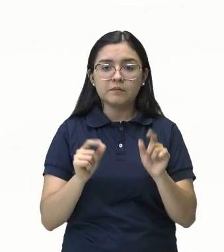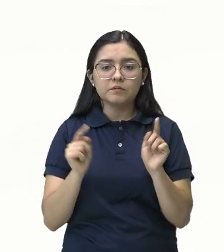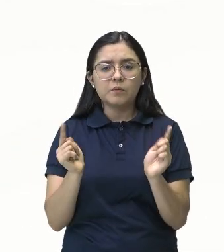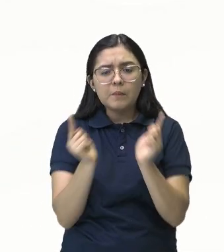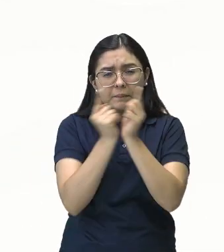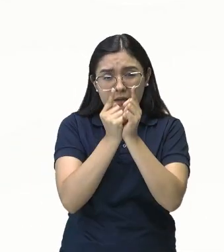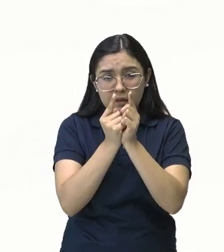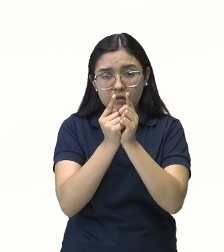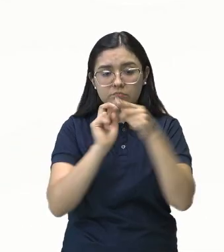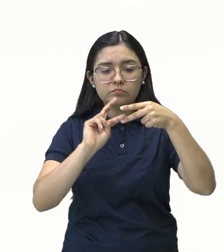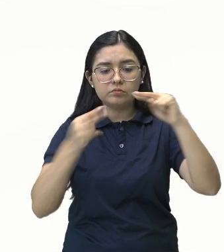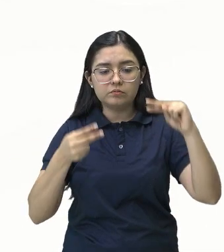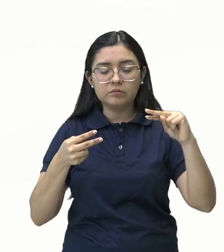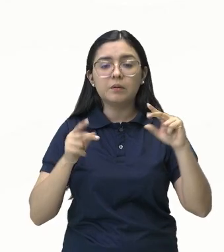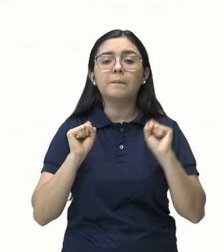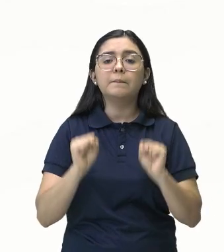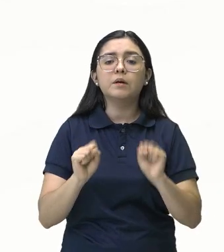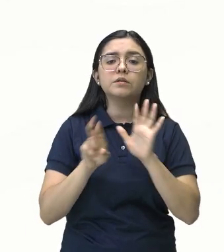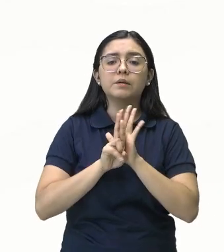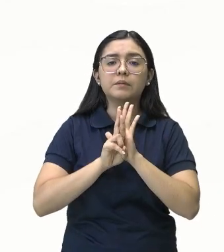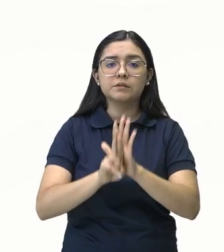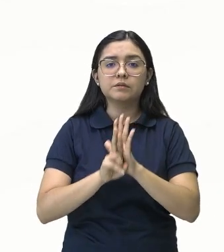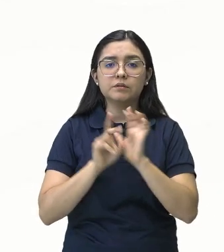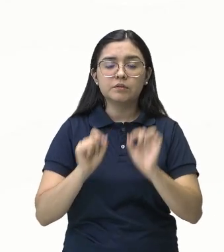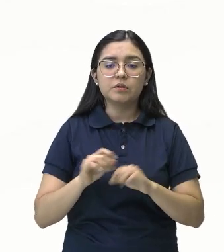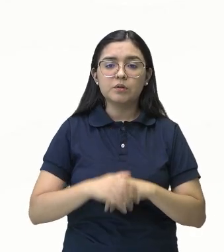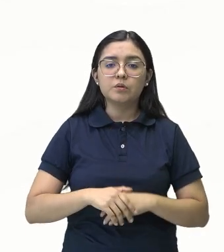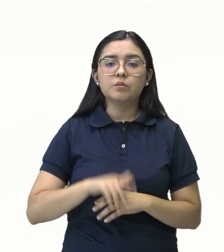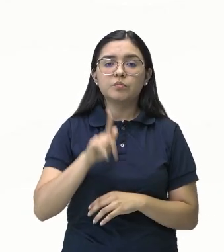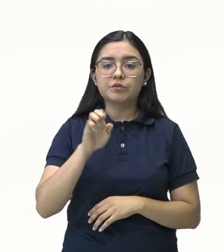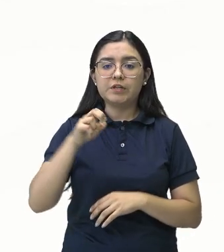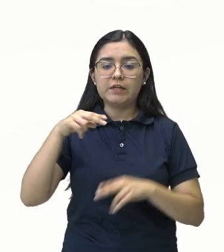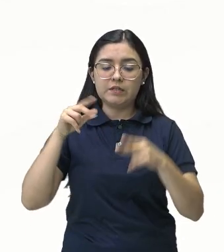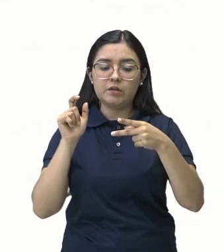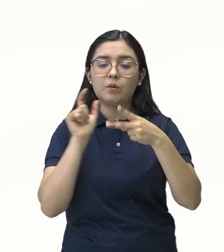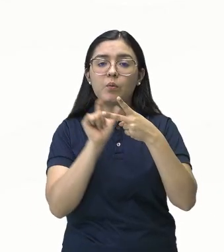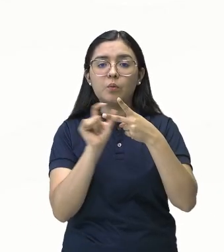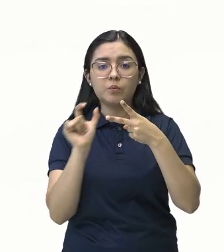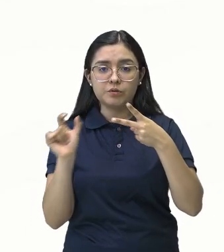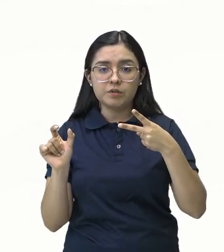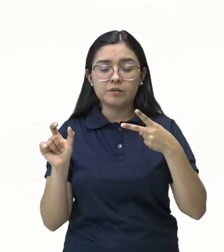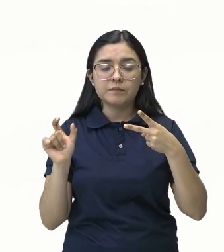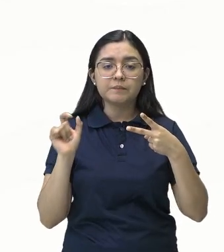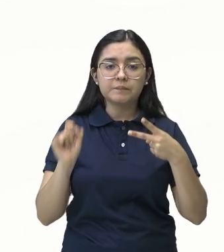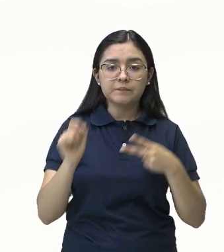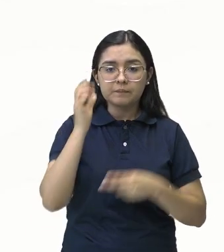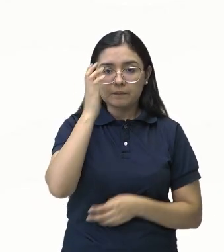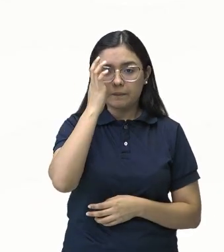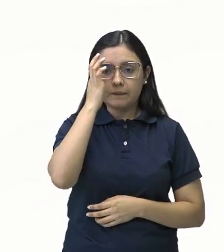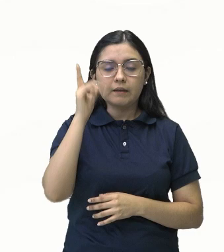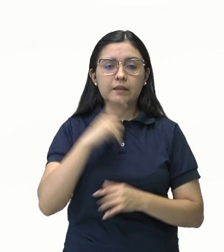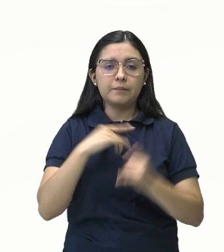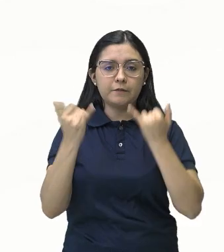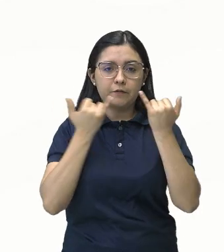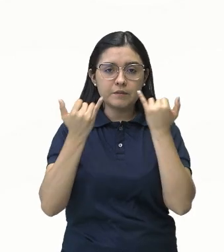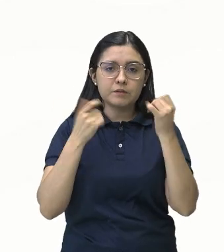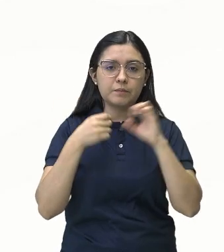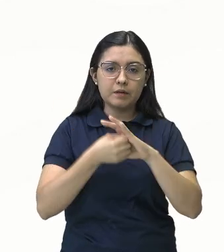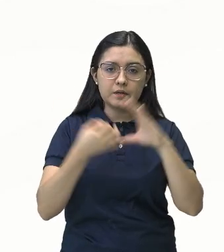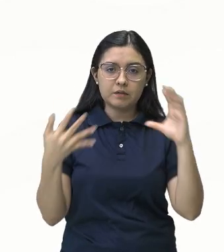do DNA, né, pode representar aí um gene que decodifica uma informação